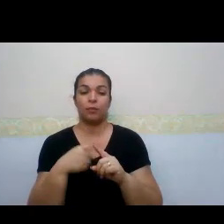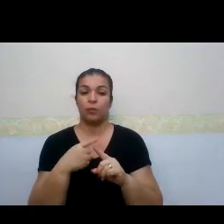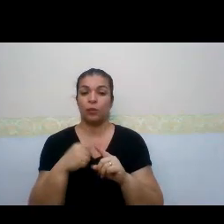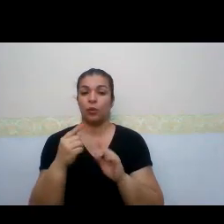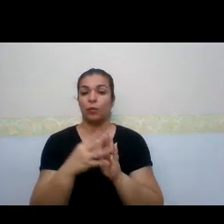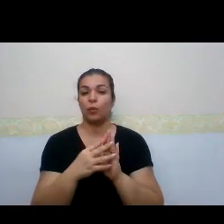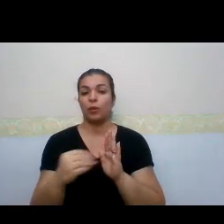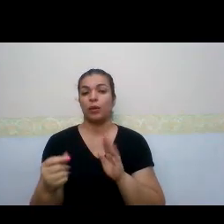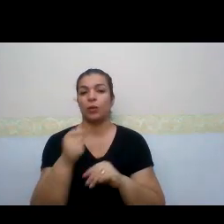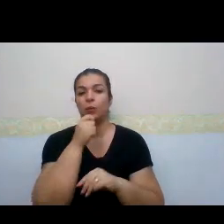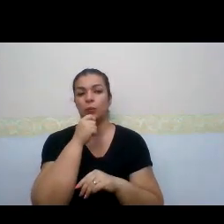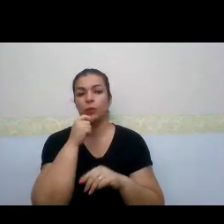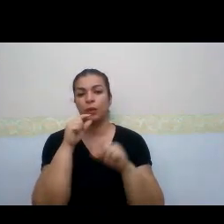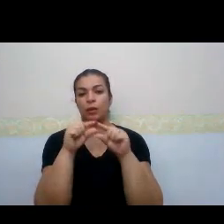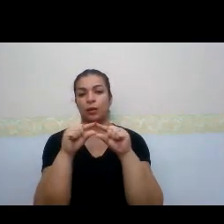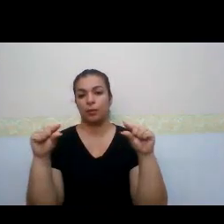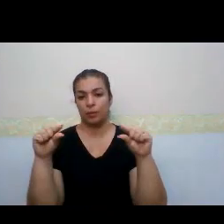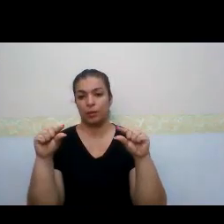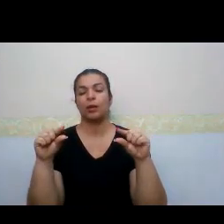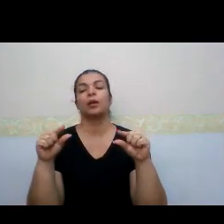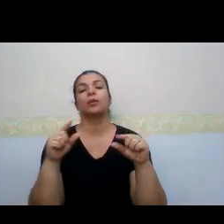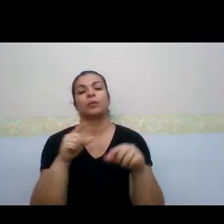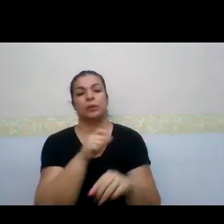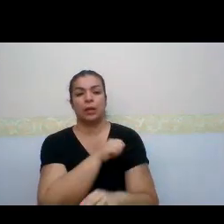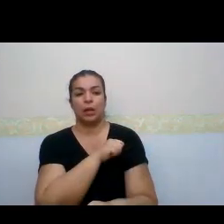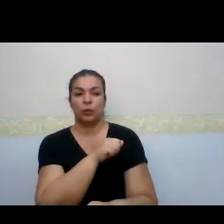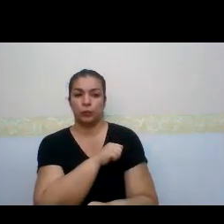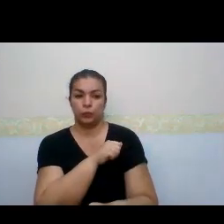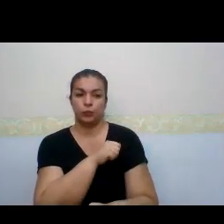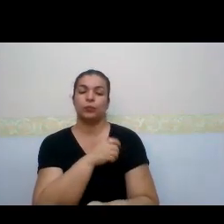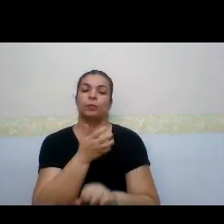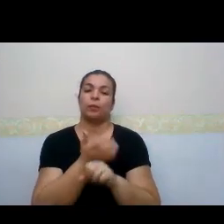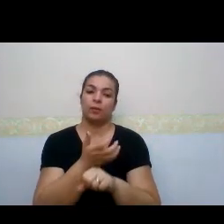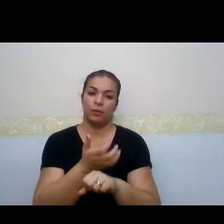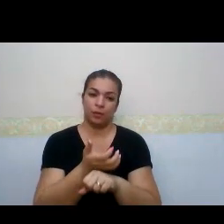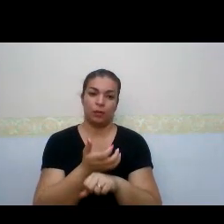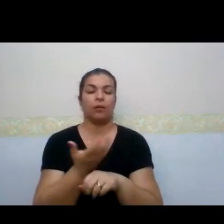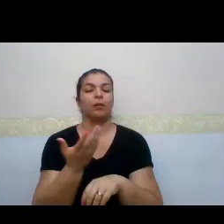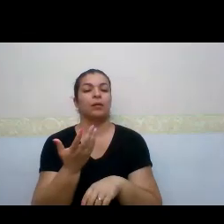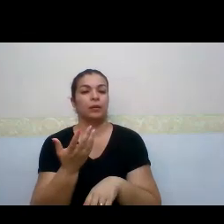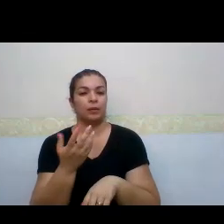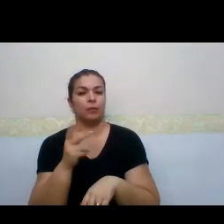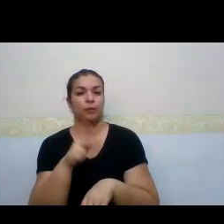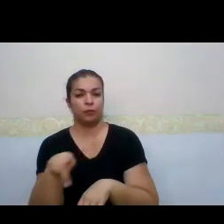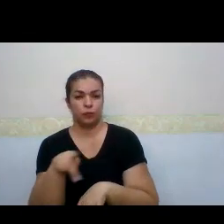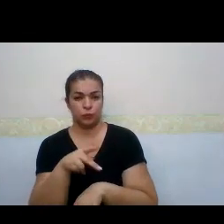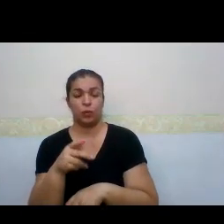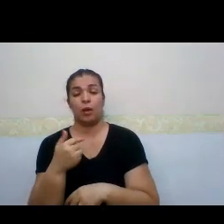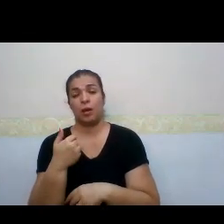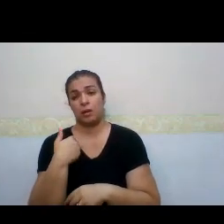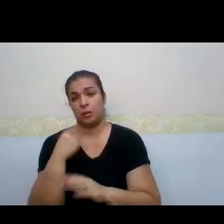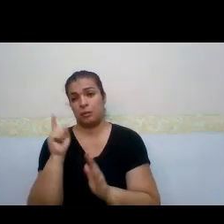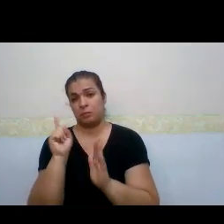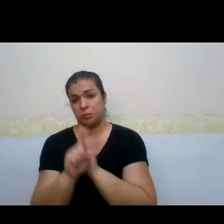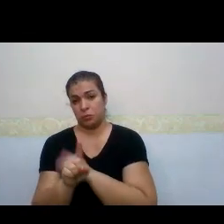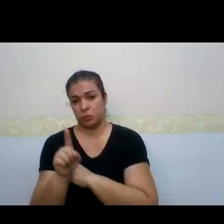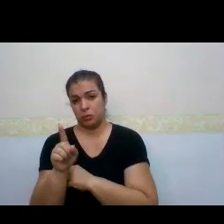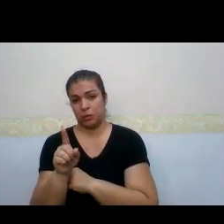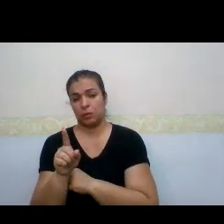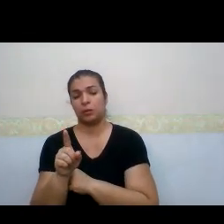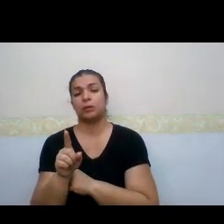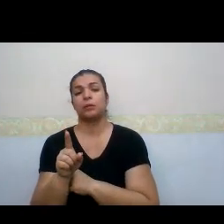tem o cabeçalho, que identifica aluno, matéria, disciplina, professor, né? Aí eu queria saber, no caso